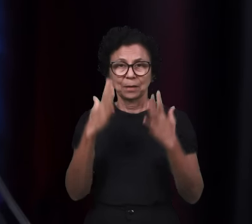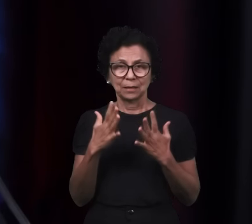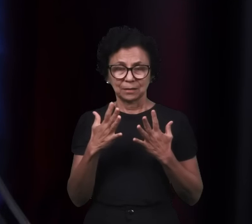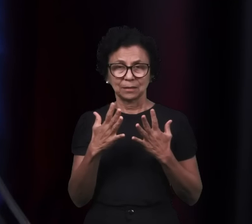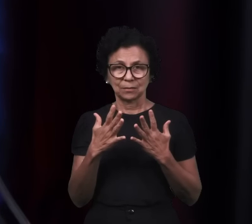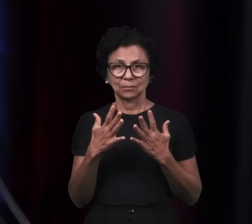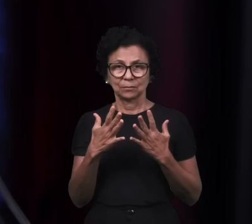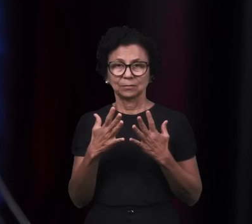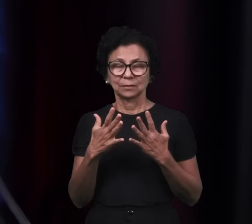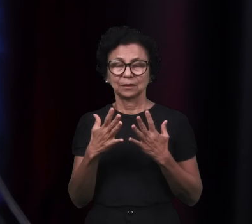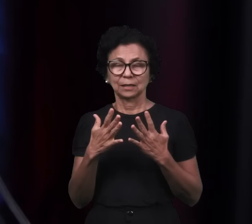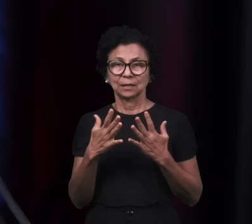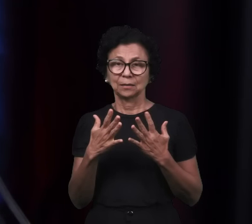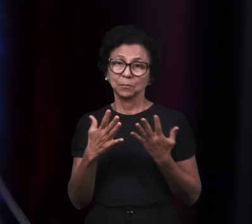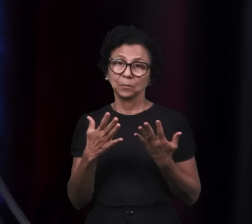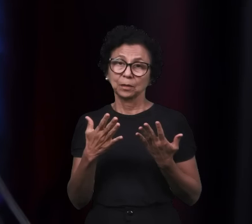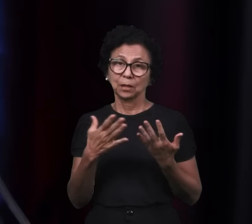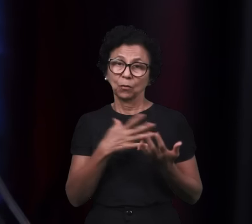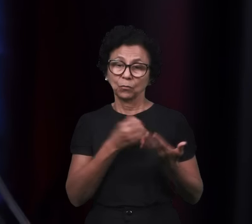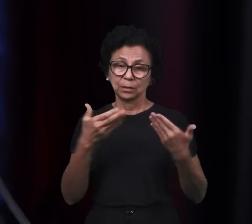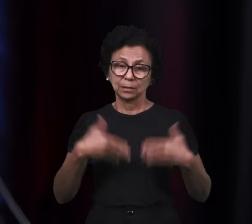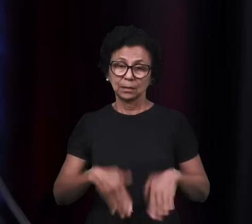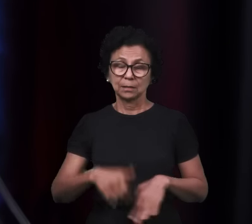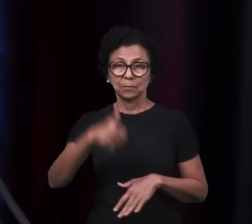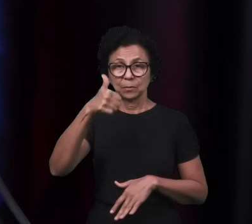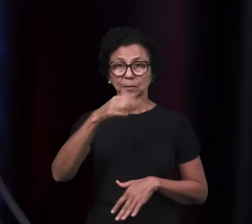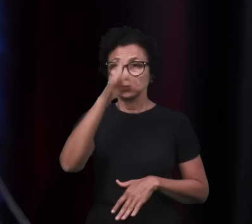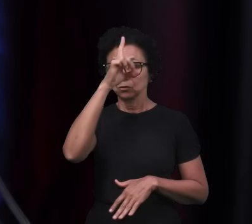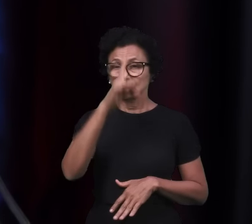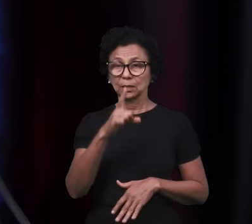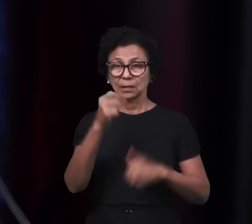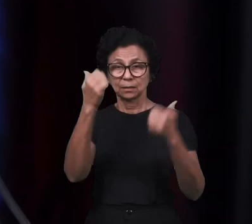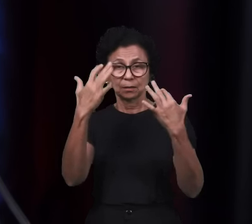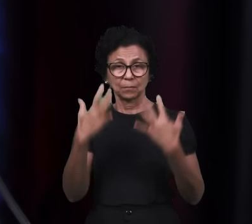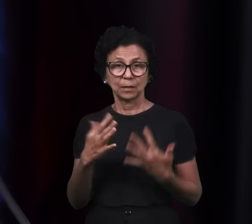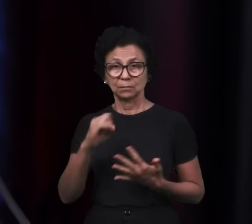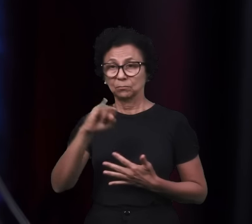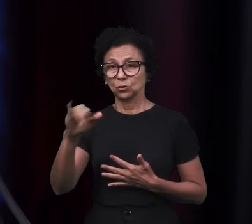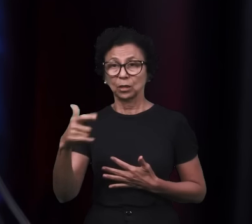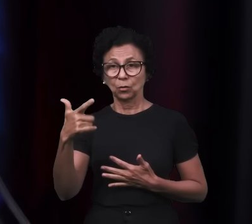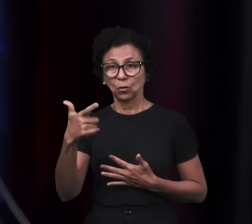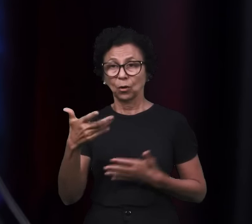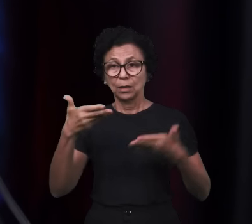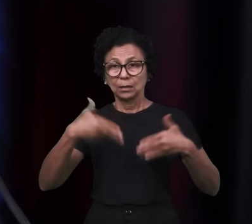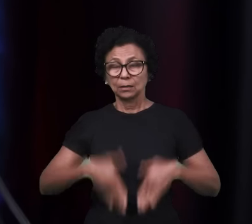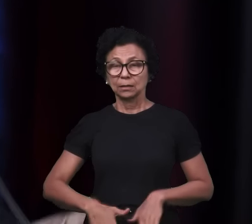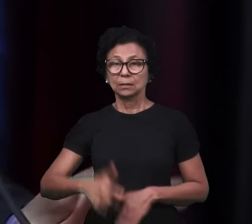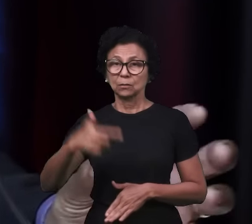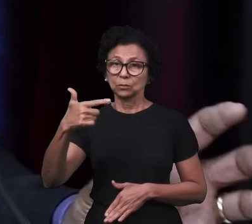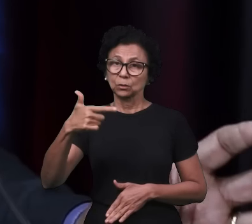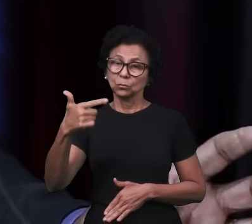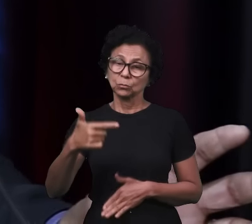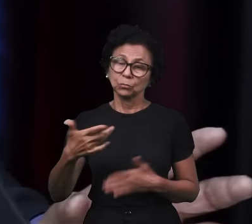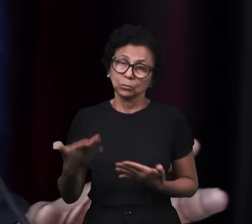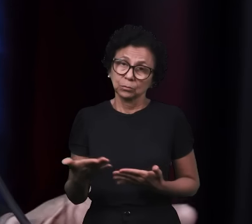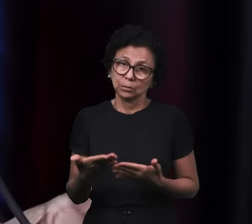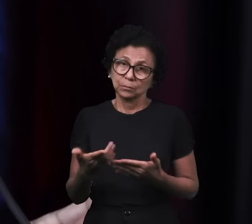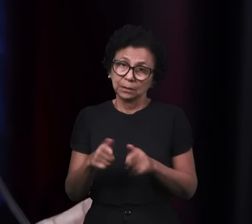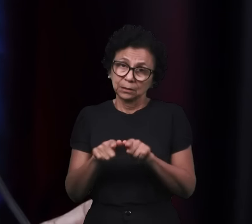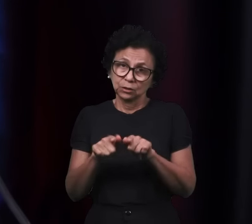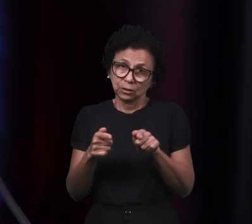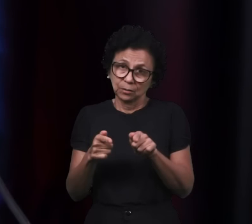né? Recebeu a bênção pela sua busca, diz aos filhos de Israel. Agora sim, Israel foi Jacó